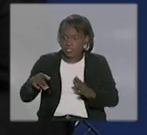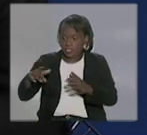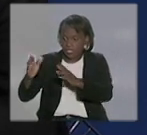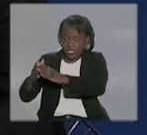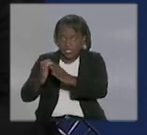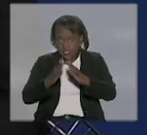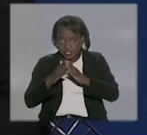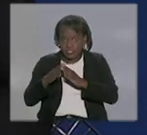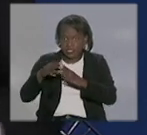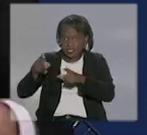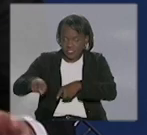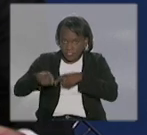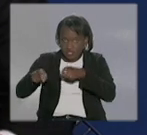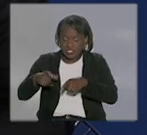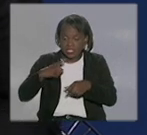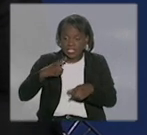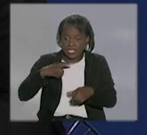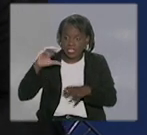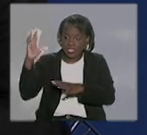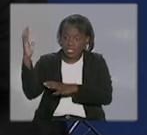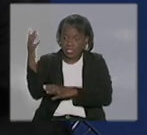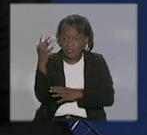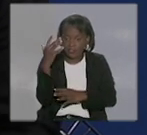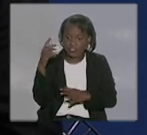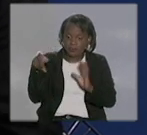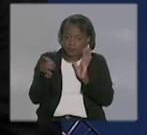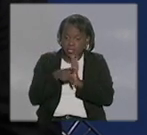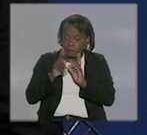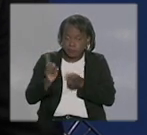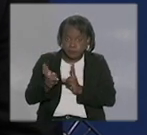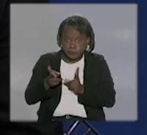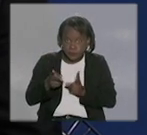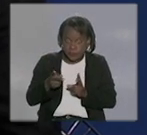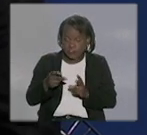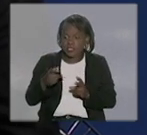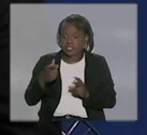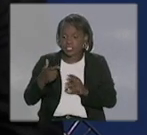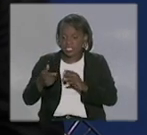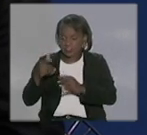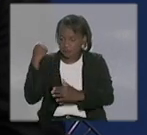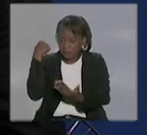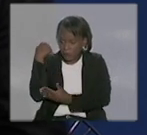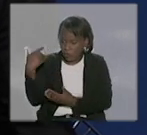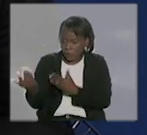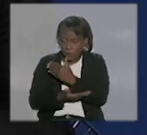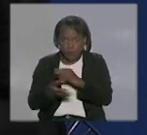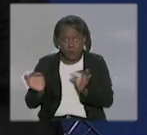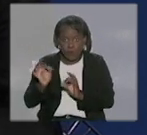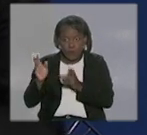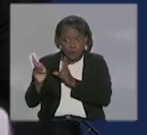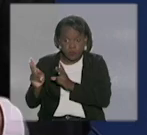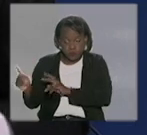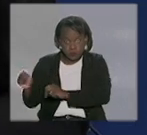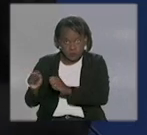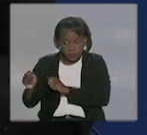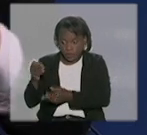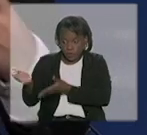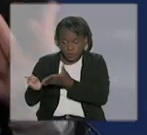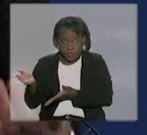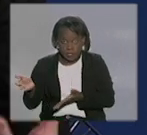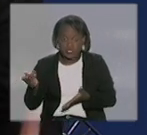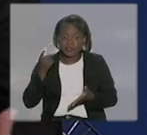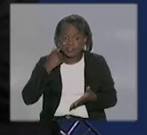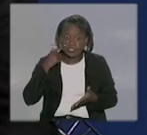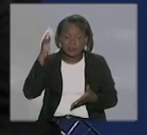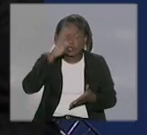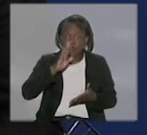rurais têm os percentuais de floresta nativa mínimos da legislação. E, ao fazer isso, ele gera um banco de